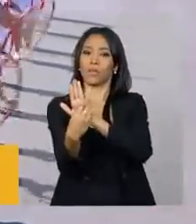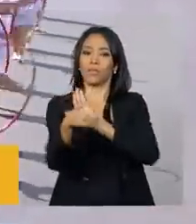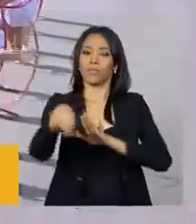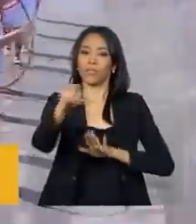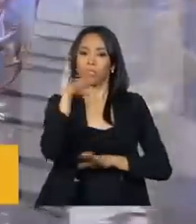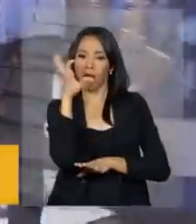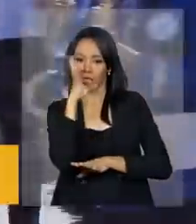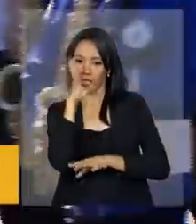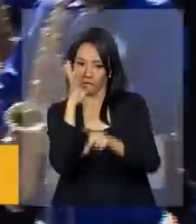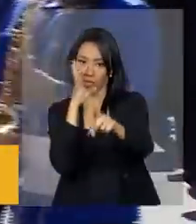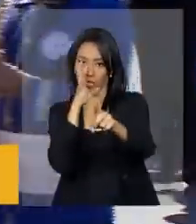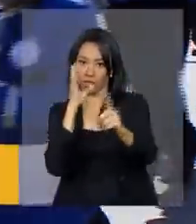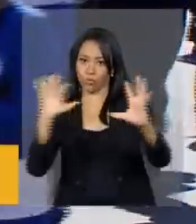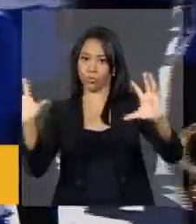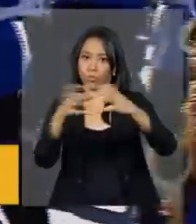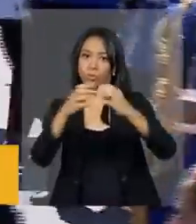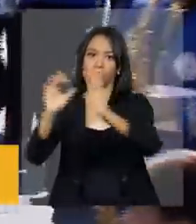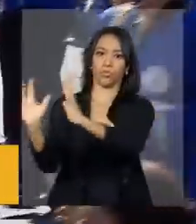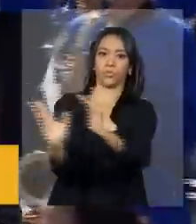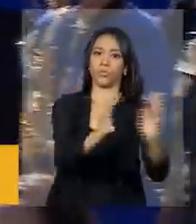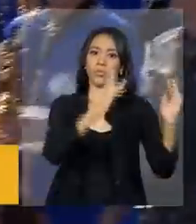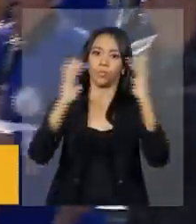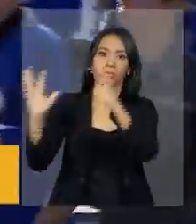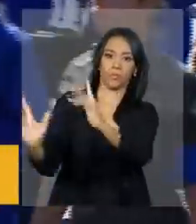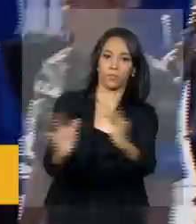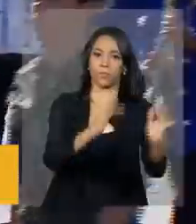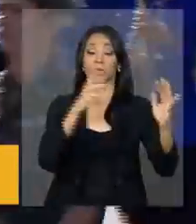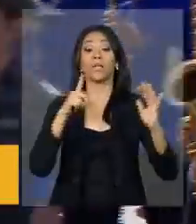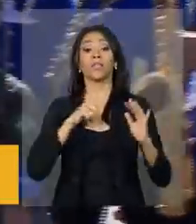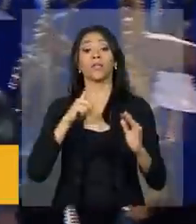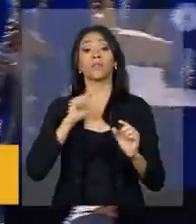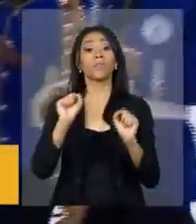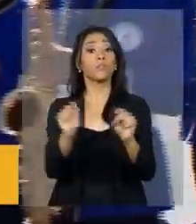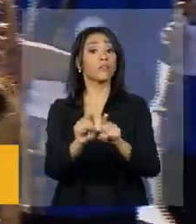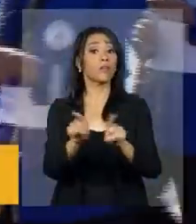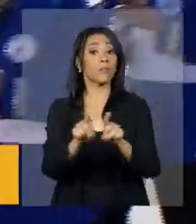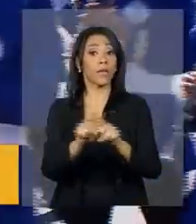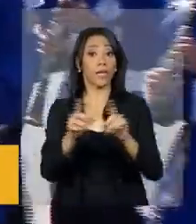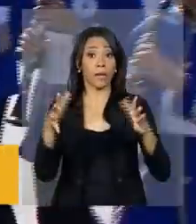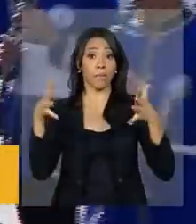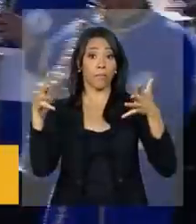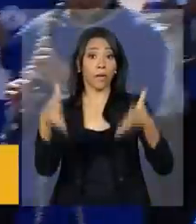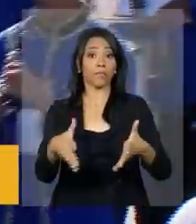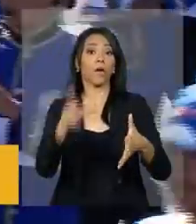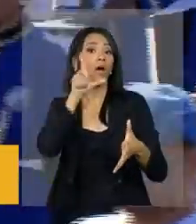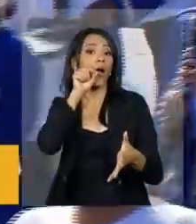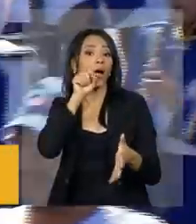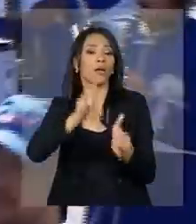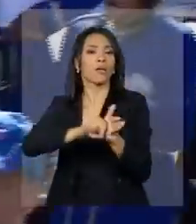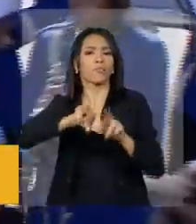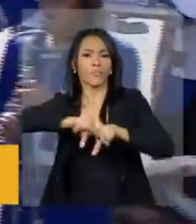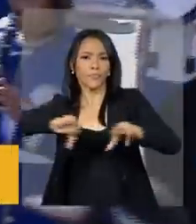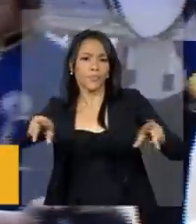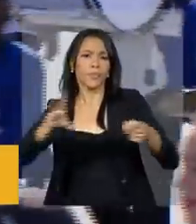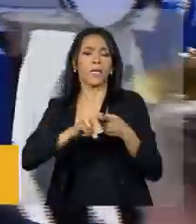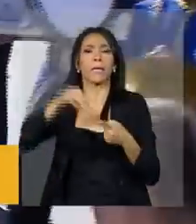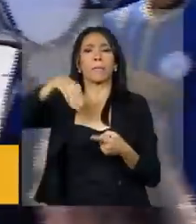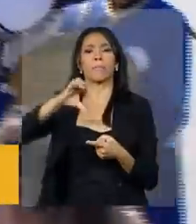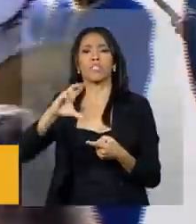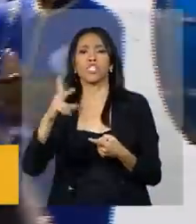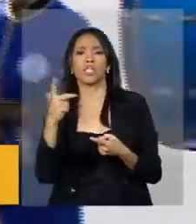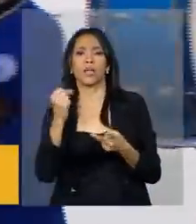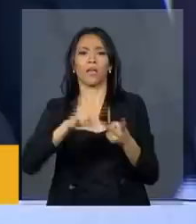imagens do desfile escolar no 7 de setembro aqui em Brasília, a gente traz a participação do público pelo WhatsApp. Maxwell, Michele,